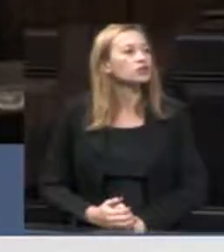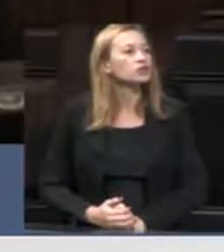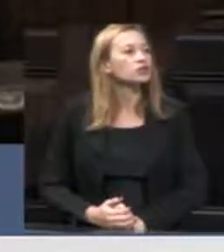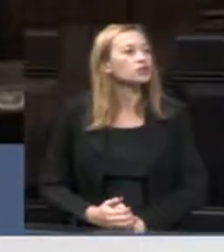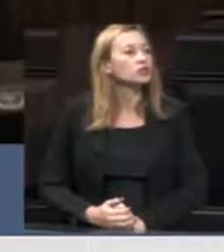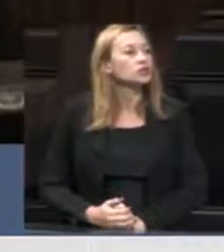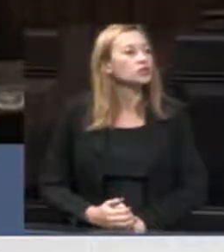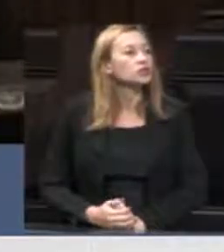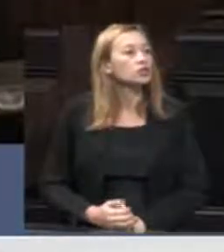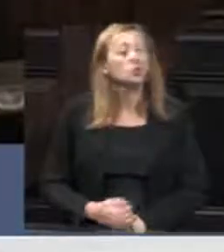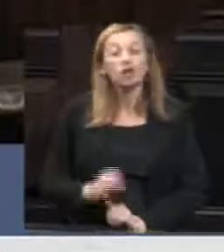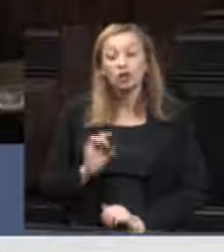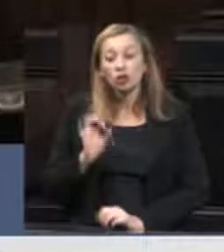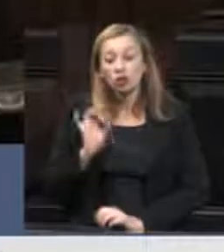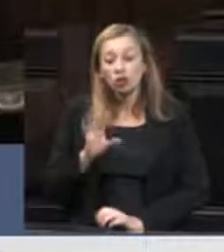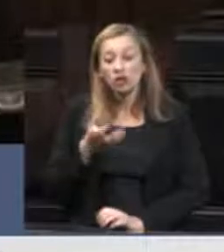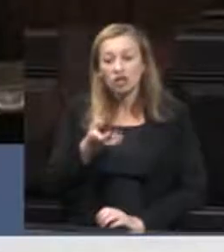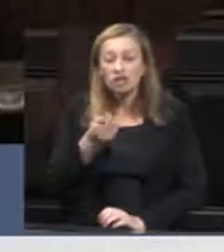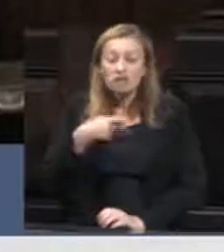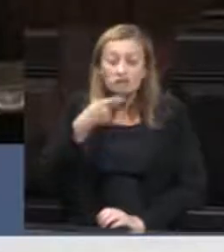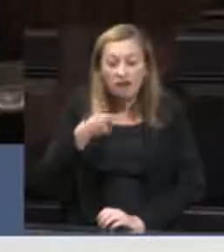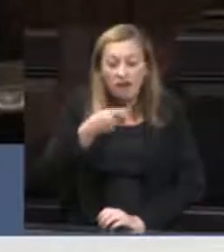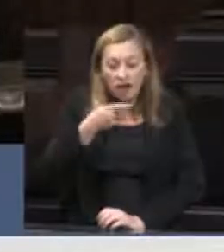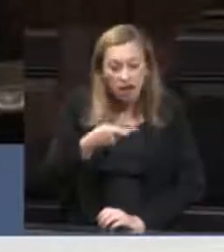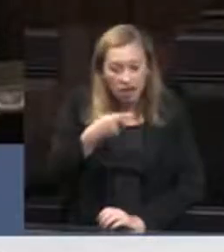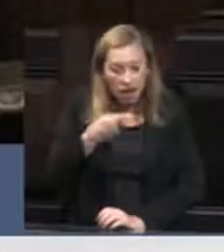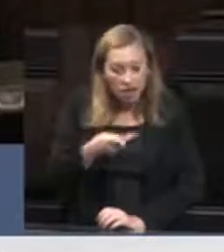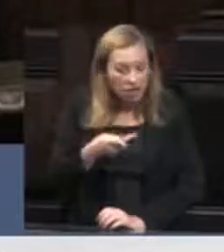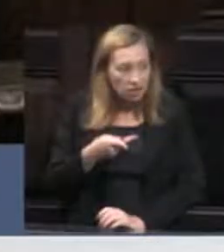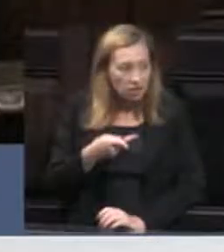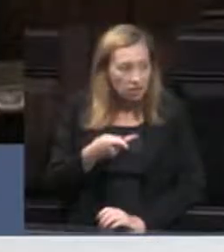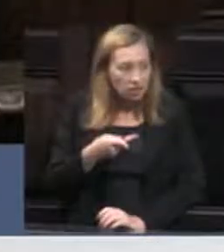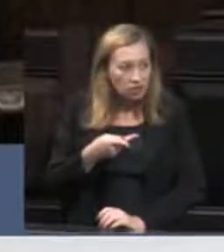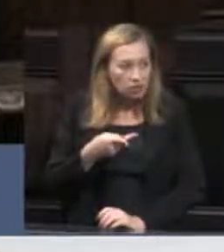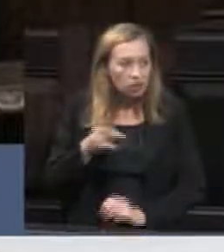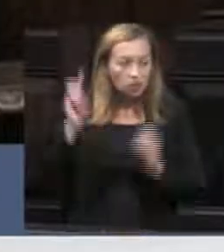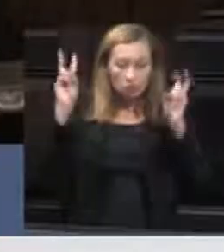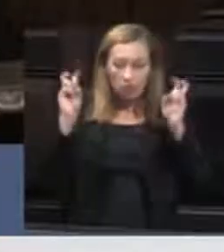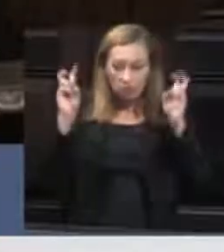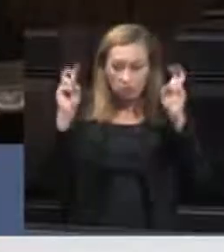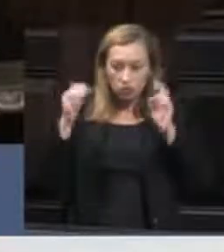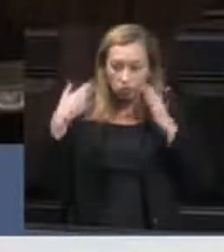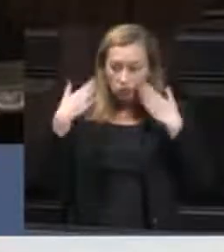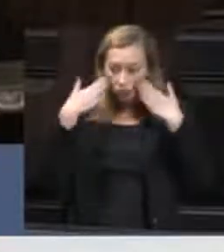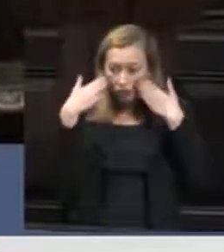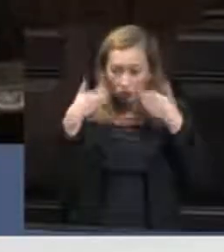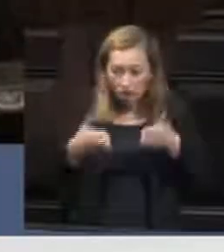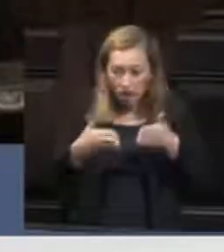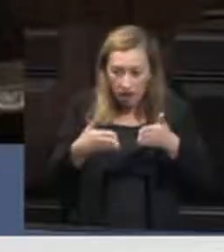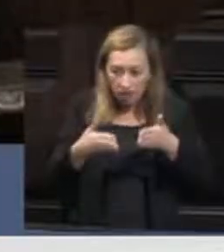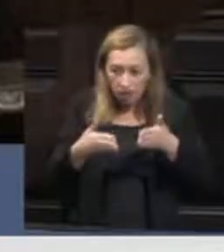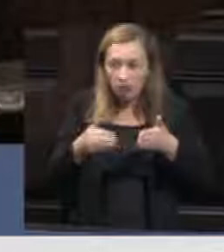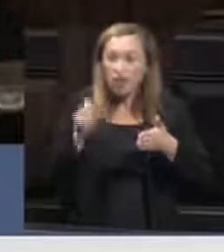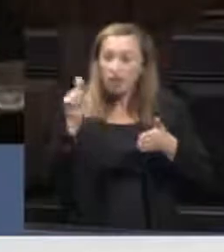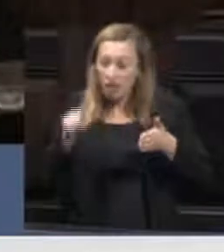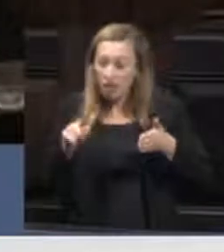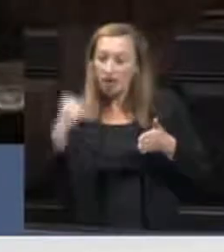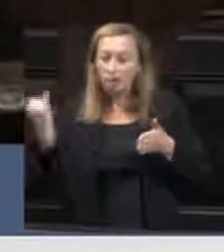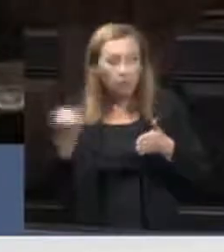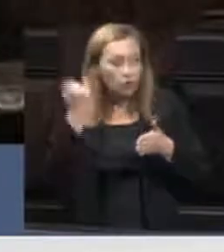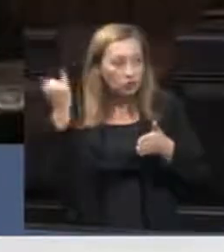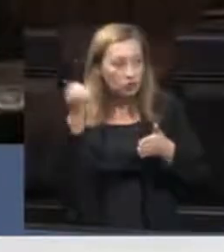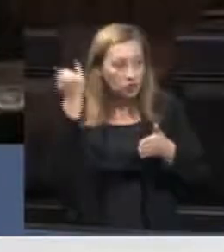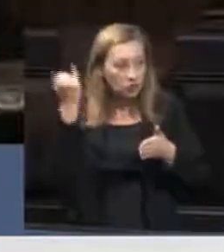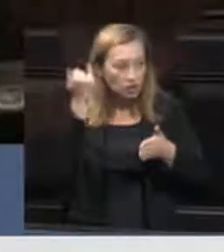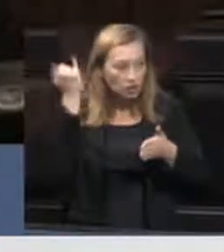só fazer uma alerta que essa não é a questão central. É importante. O senhor não